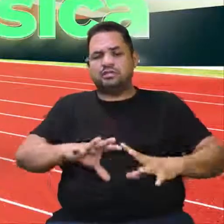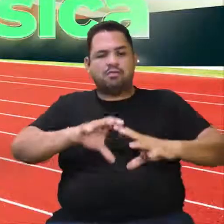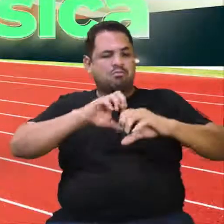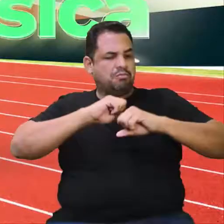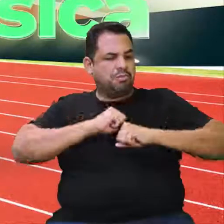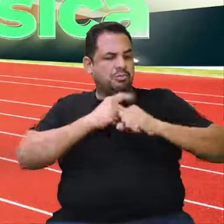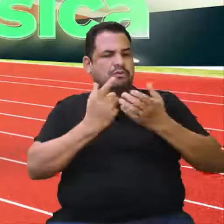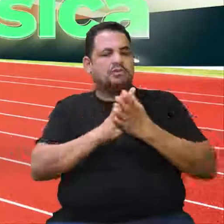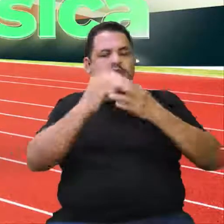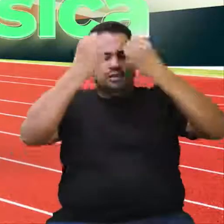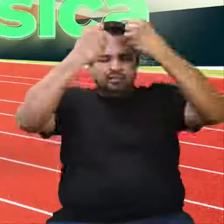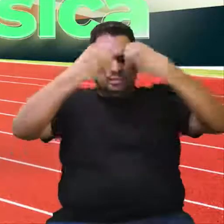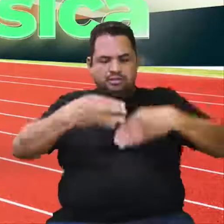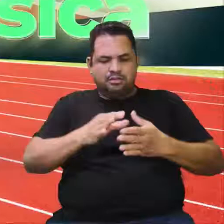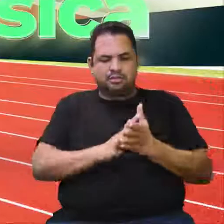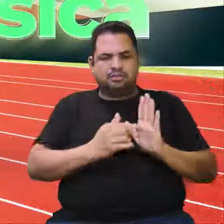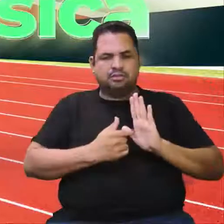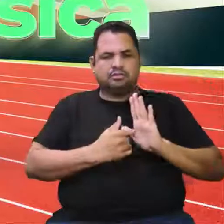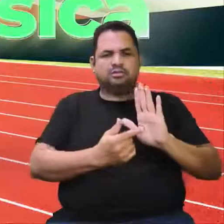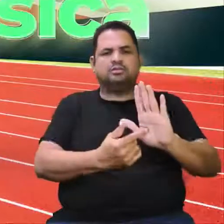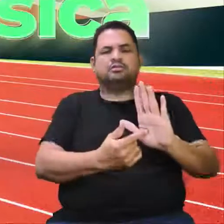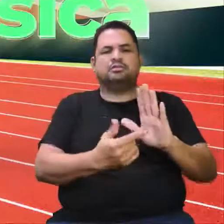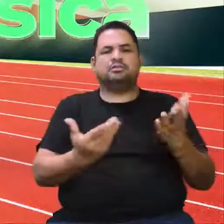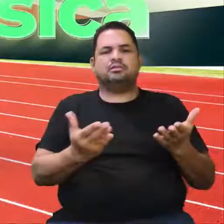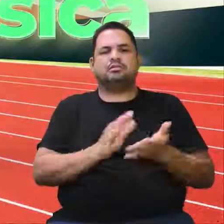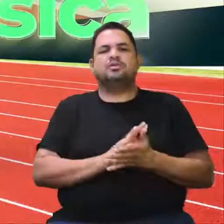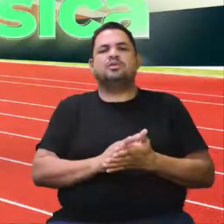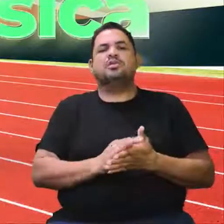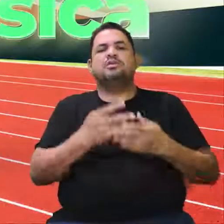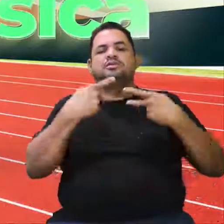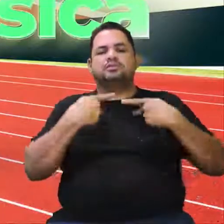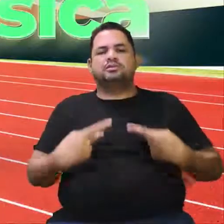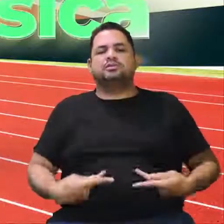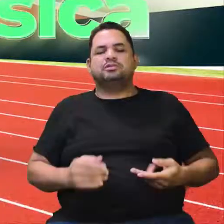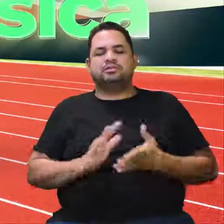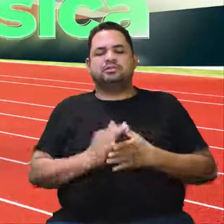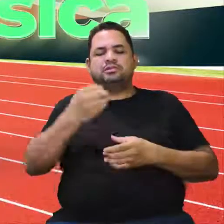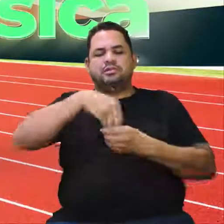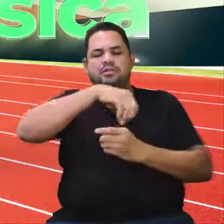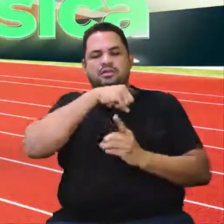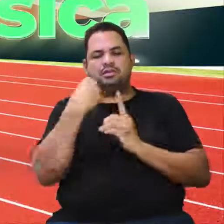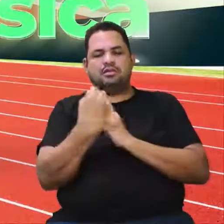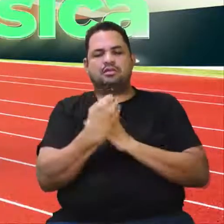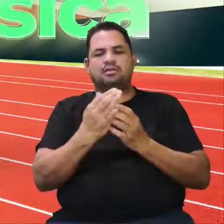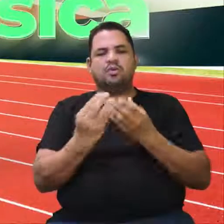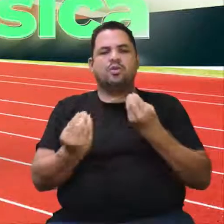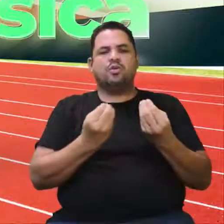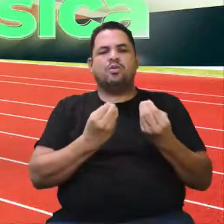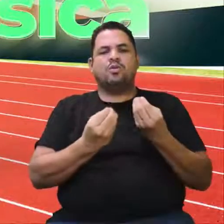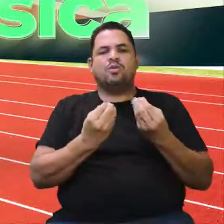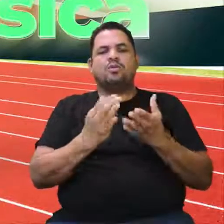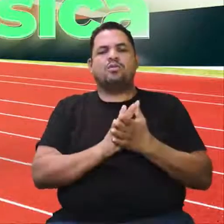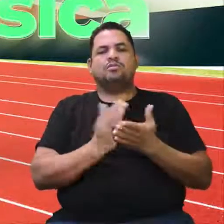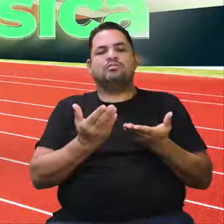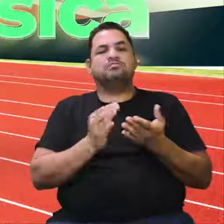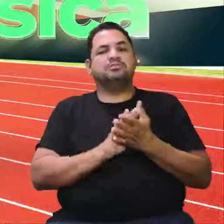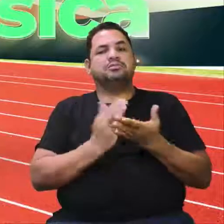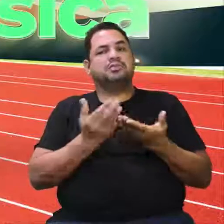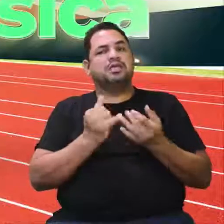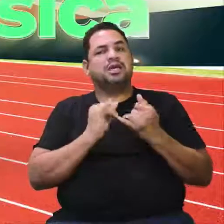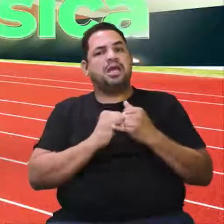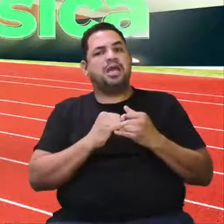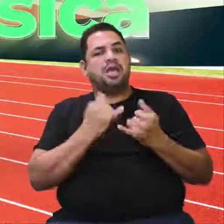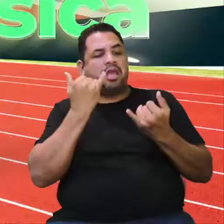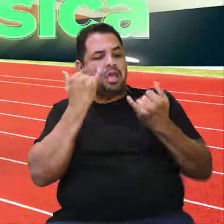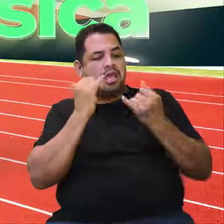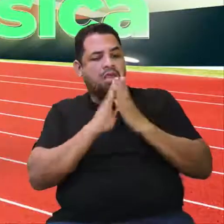de um para explicar a representatividade desse corpo na sociedade e como que ele vem posto pela